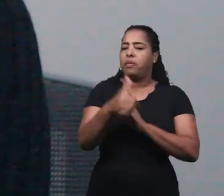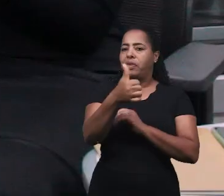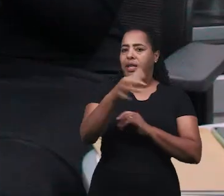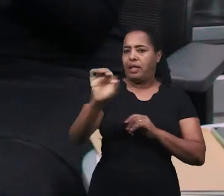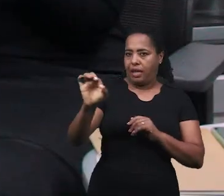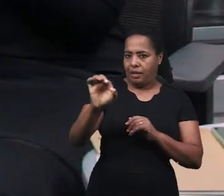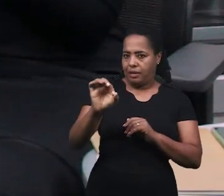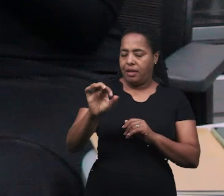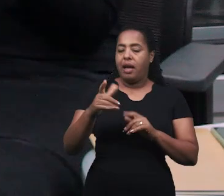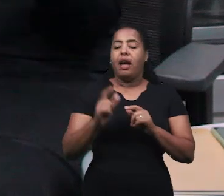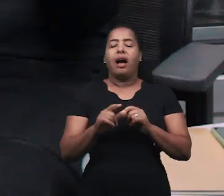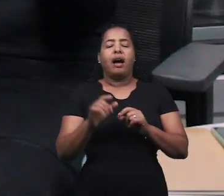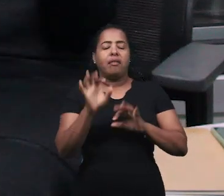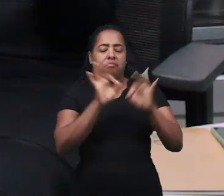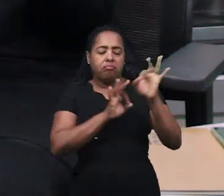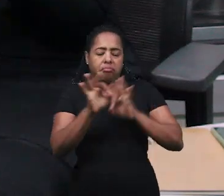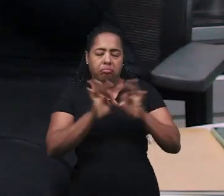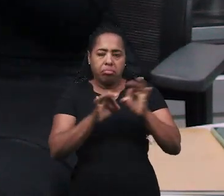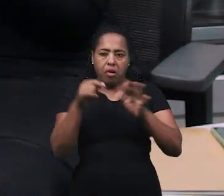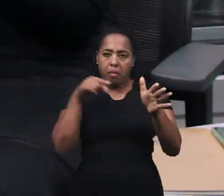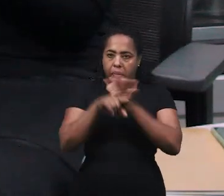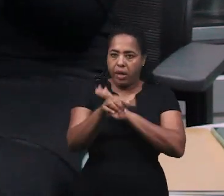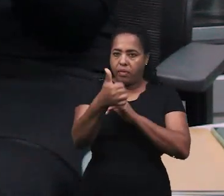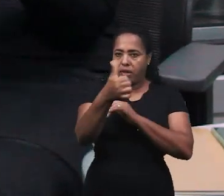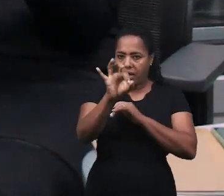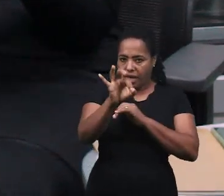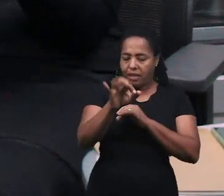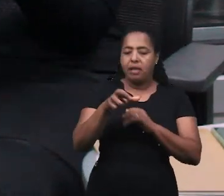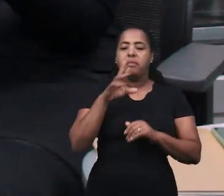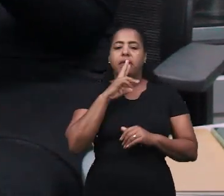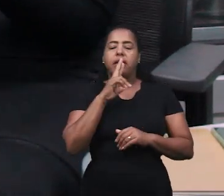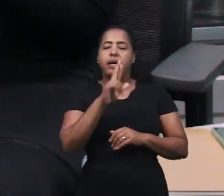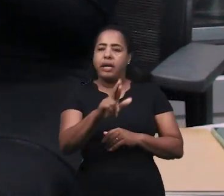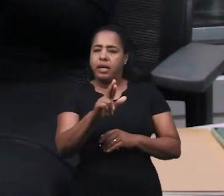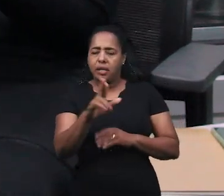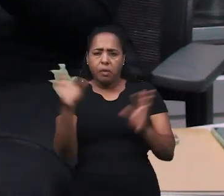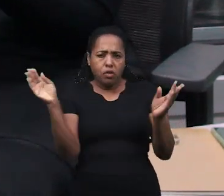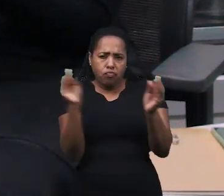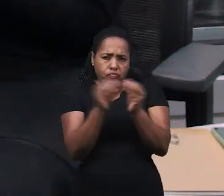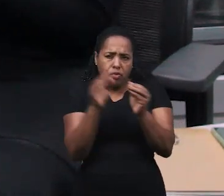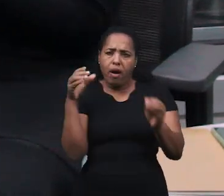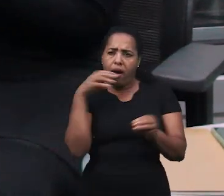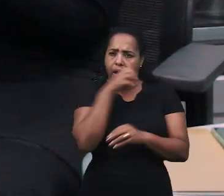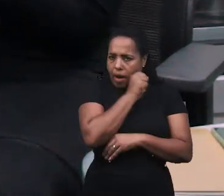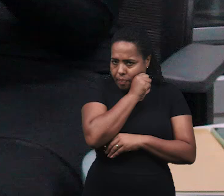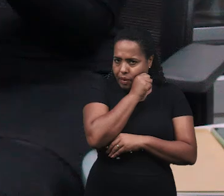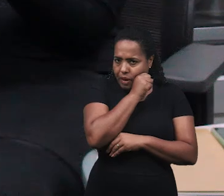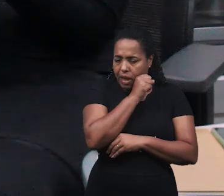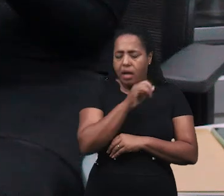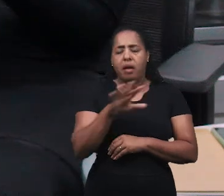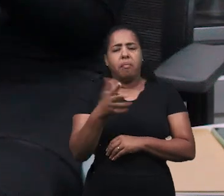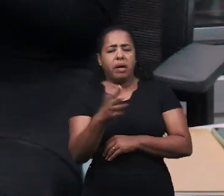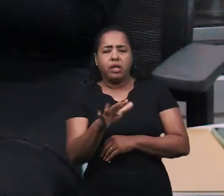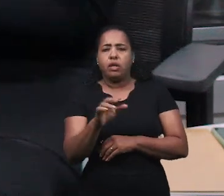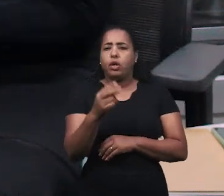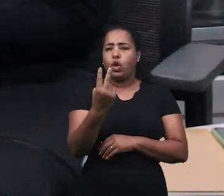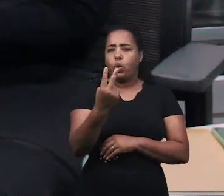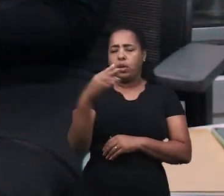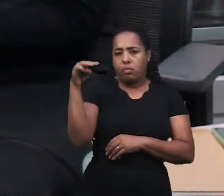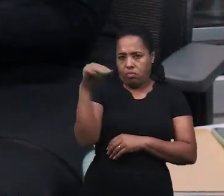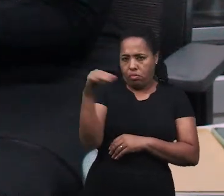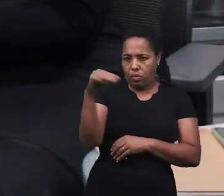perguntas. E aí eu tento formular 10 perguntas, porque são respostas objetivas e rápidas. Elas são em torno de